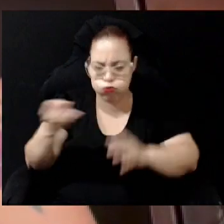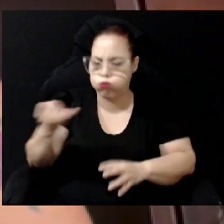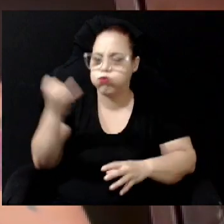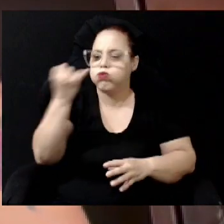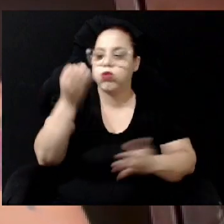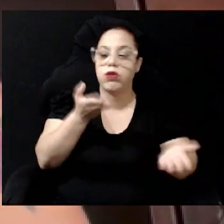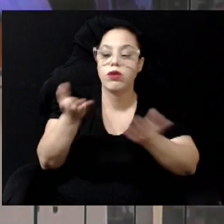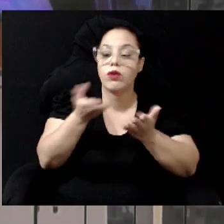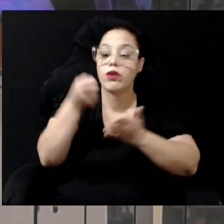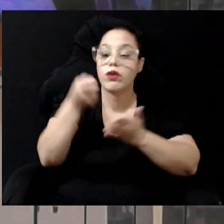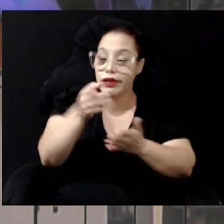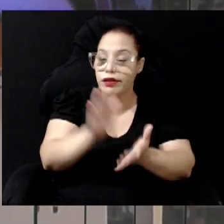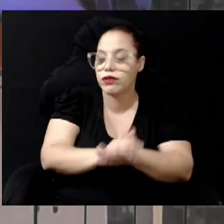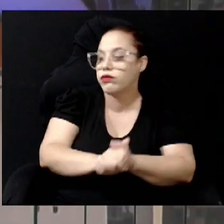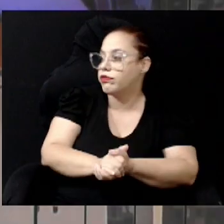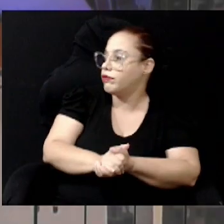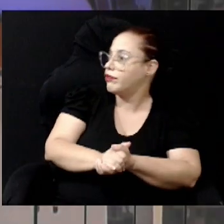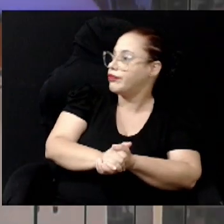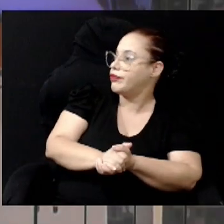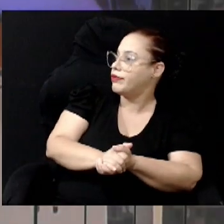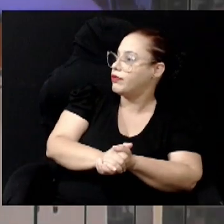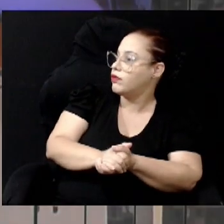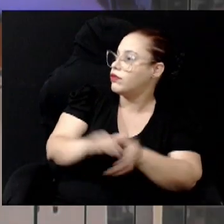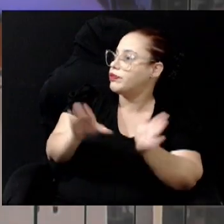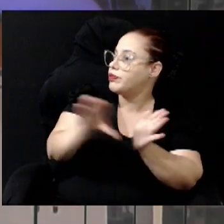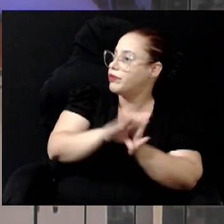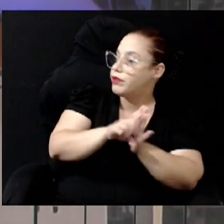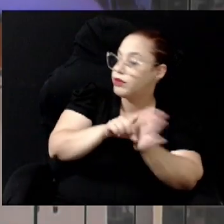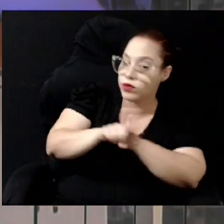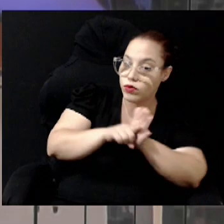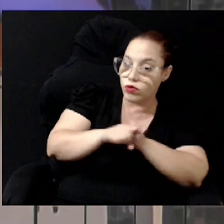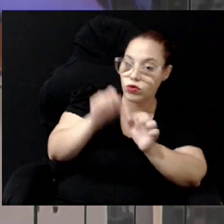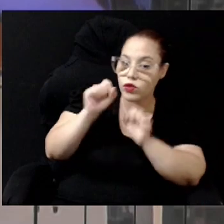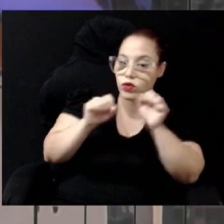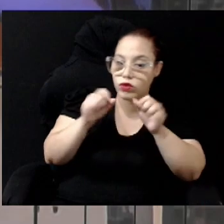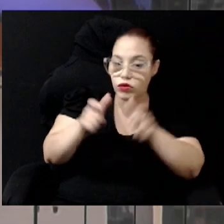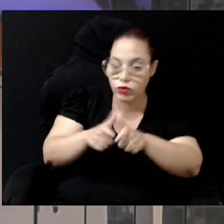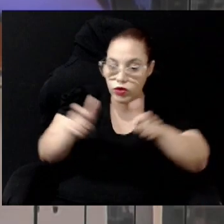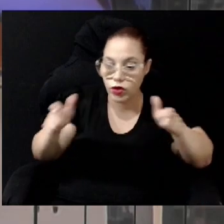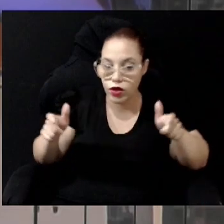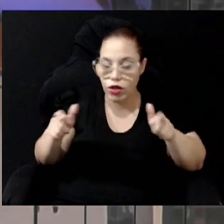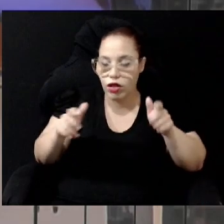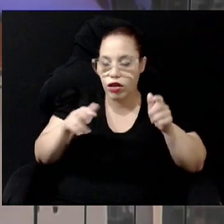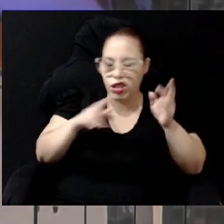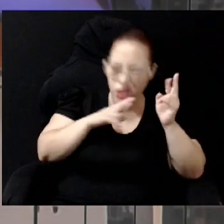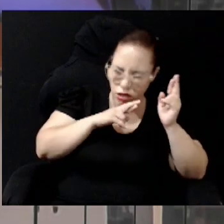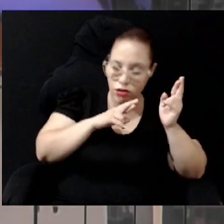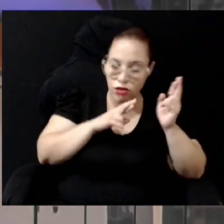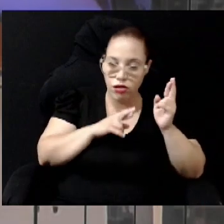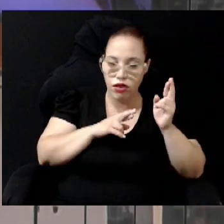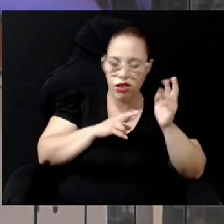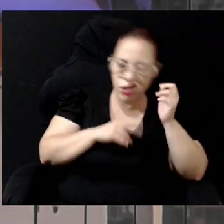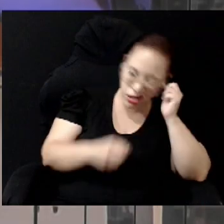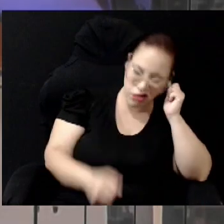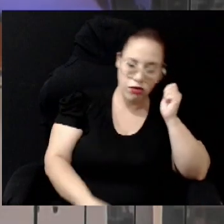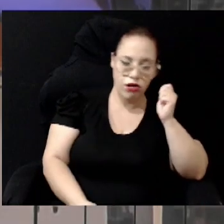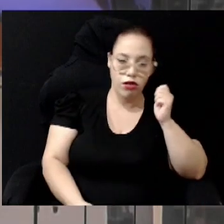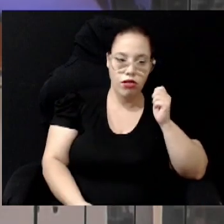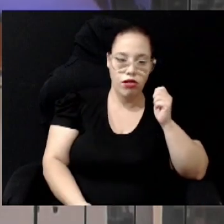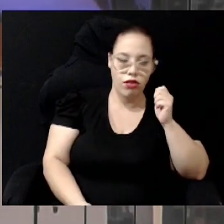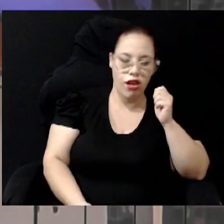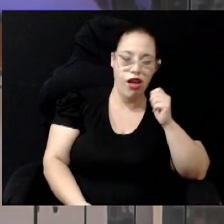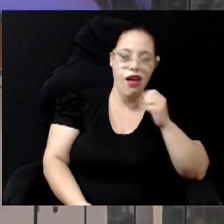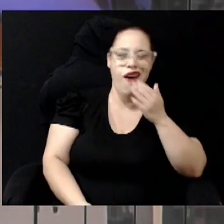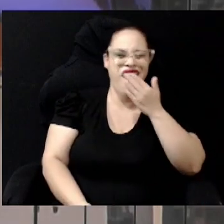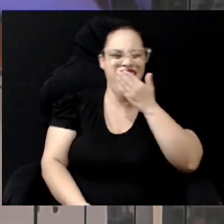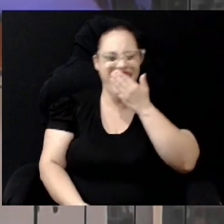também. Até a pesquisa cita que aumenta o caso de insônia, de depressão, né? E realmente, como você